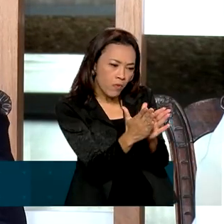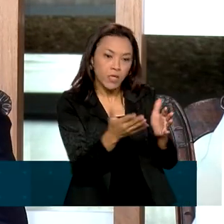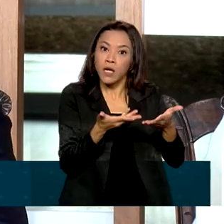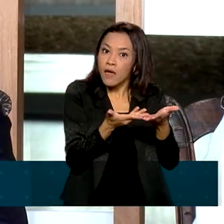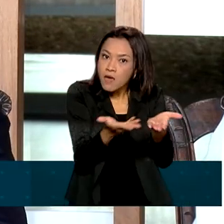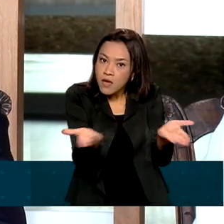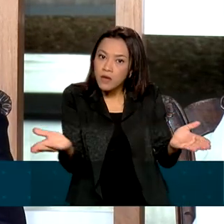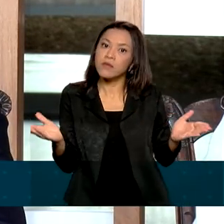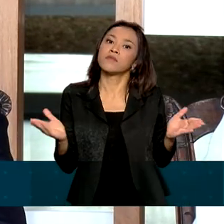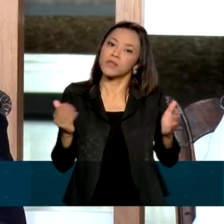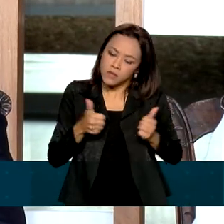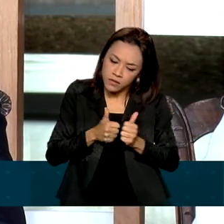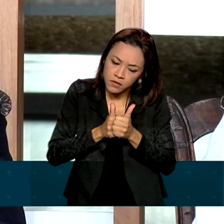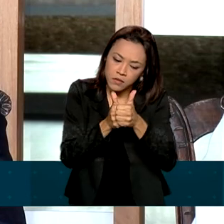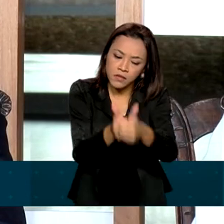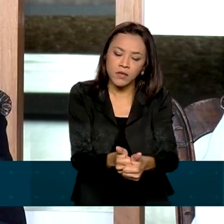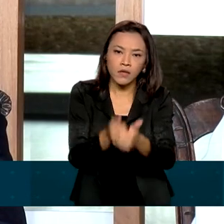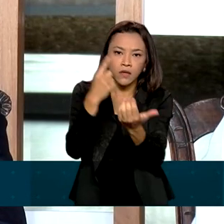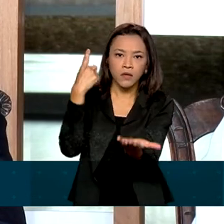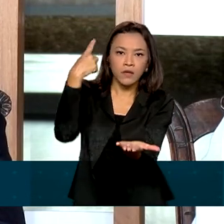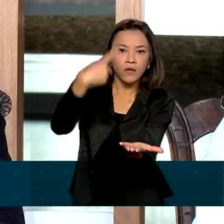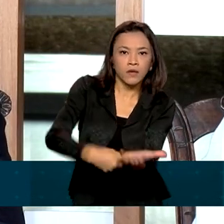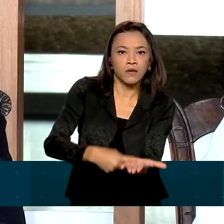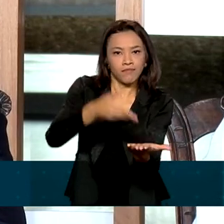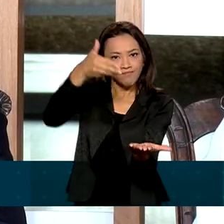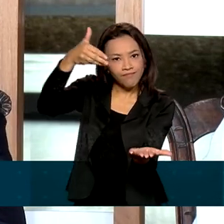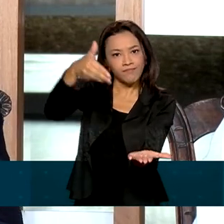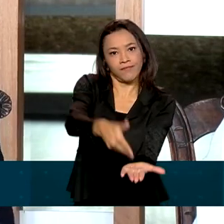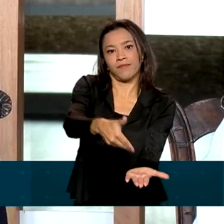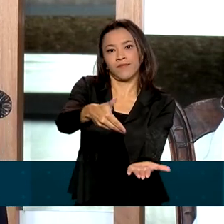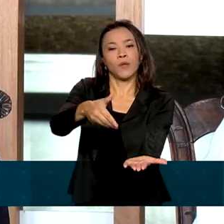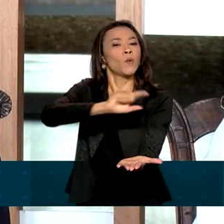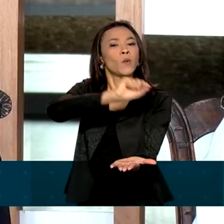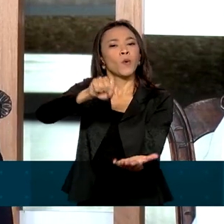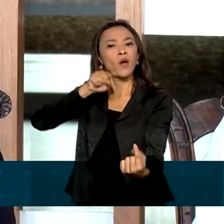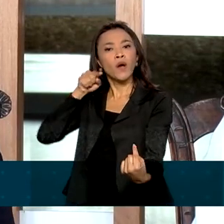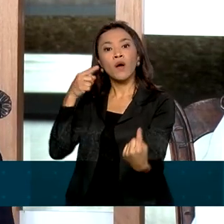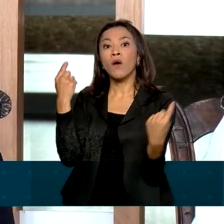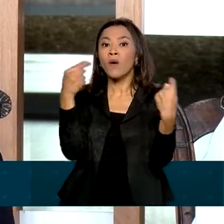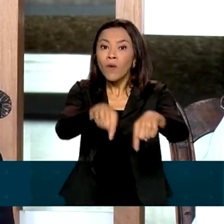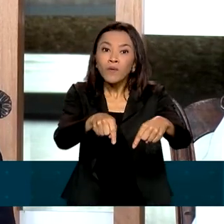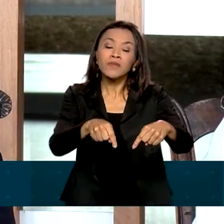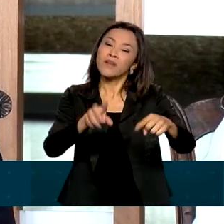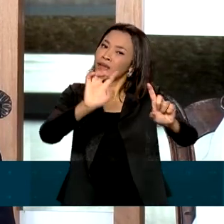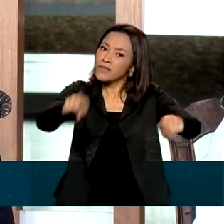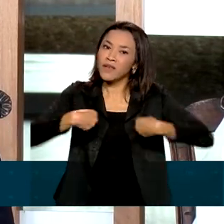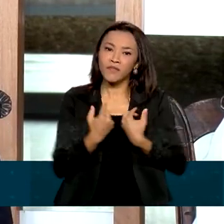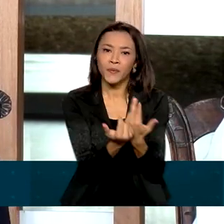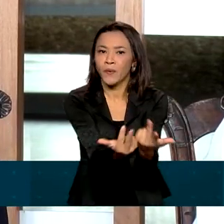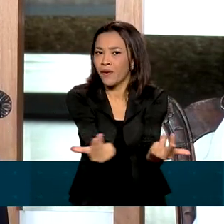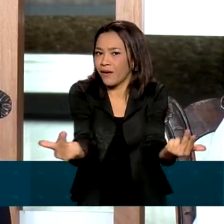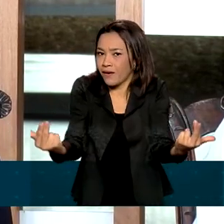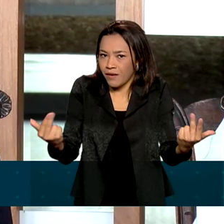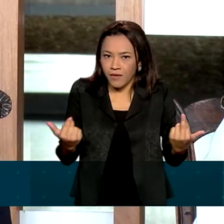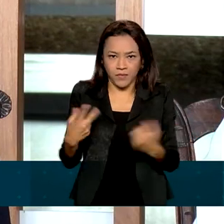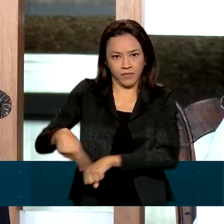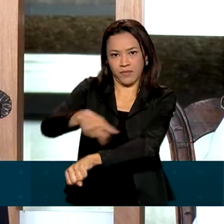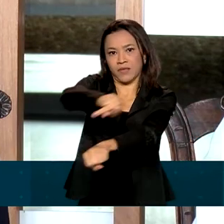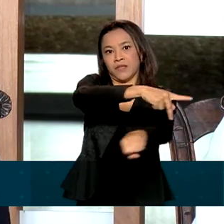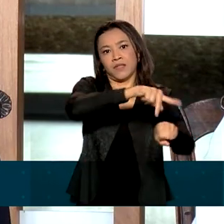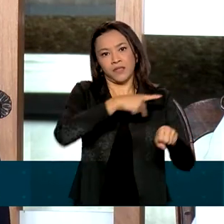prosseguir sob o marco da Convenção Quadro e seus instrumentos no enfrentamento desse que é o desafio comum que nos coloca